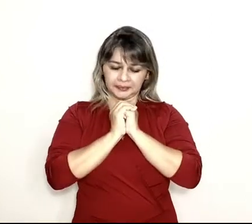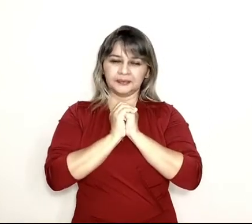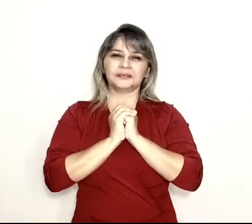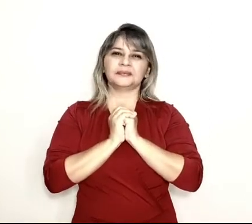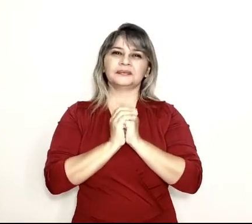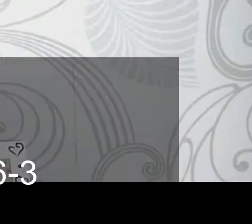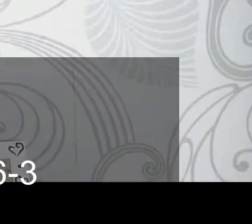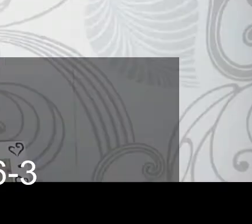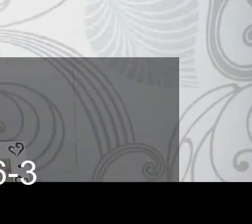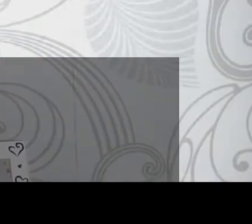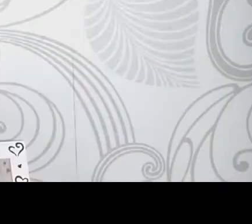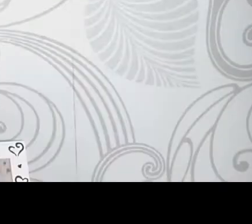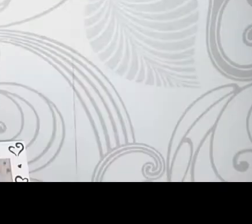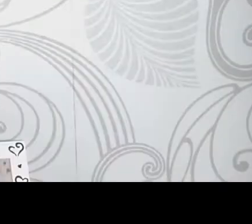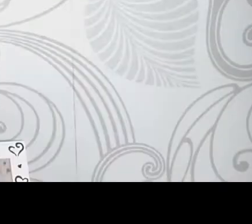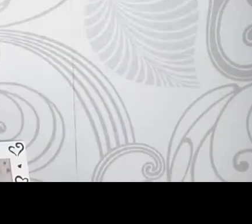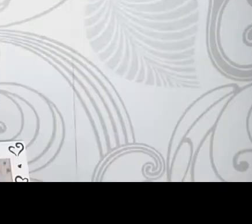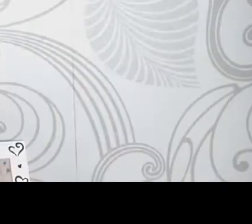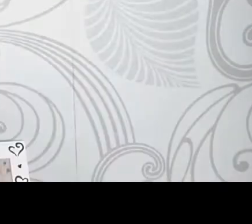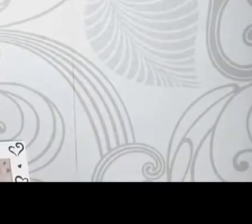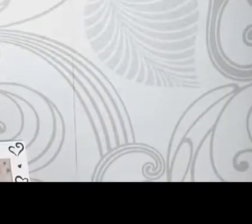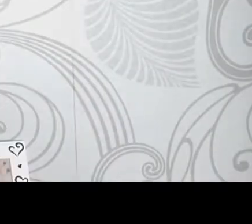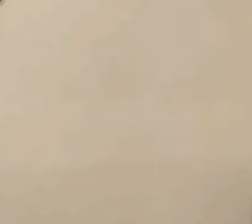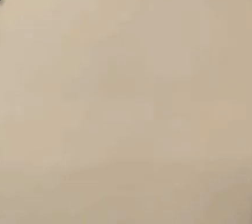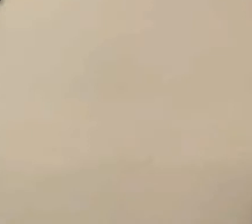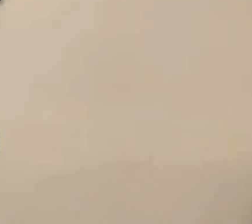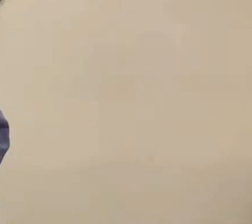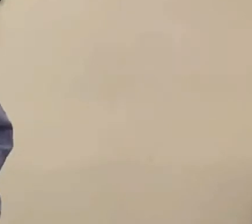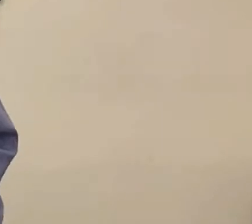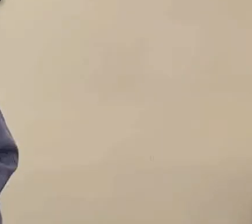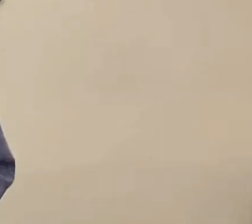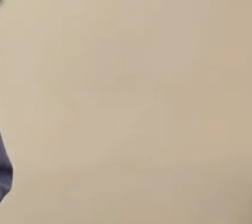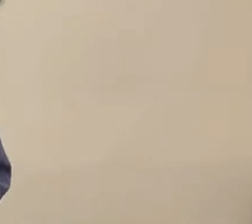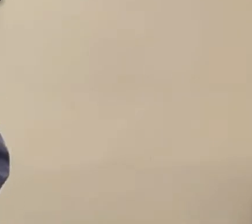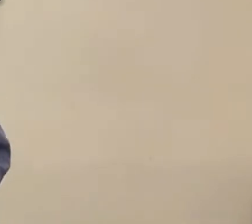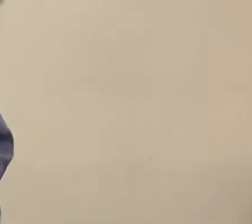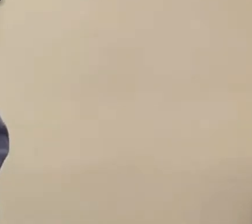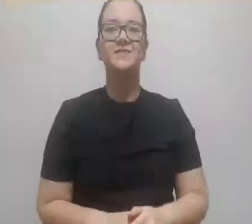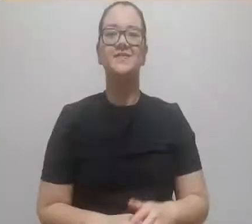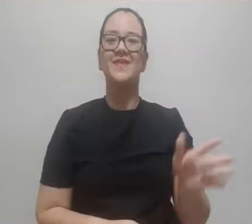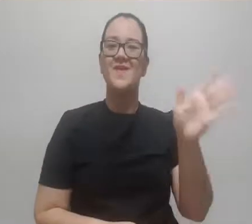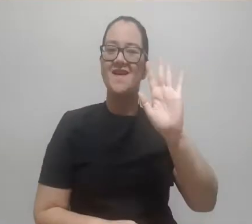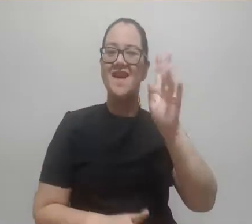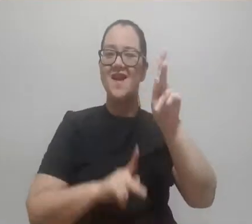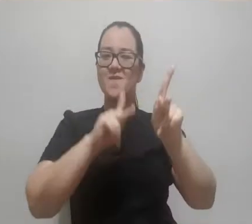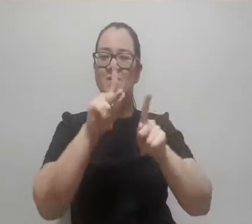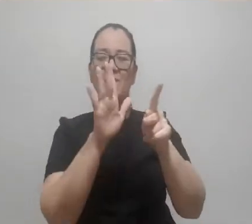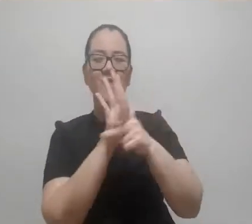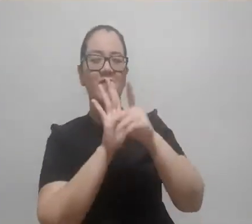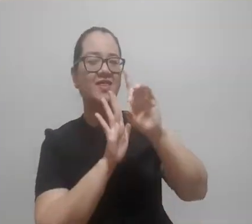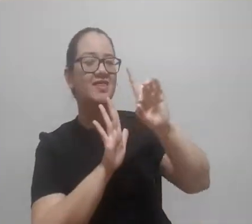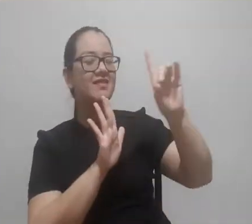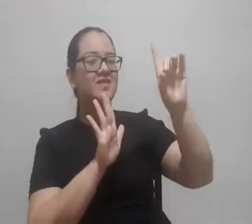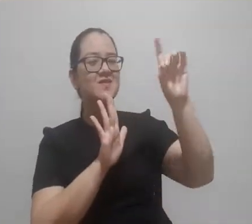Que Deus em Cristo te abençoe, querido. Amém. Olá, povo de Deus, graça e